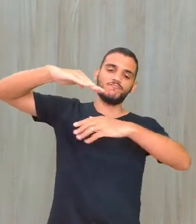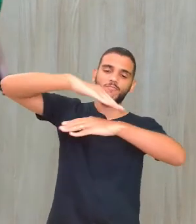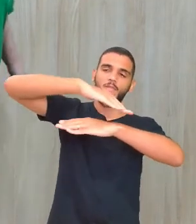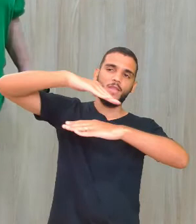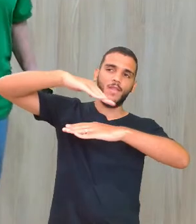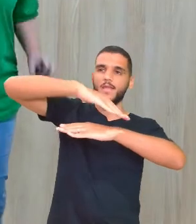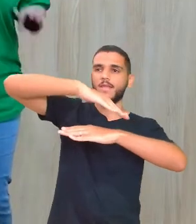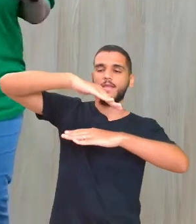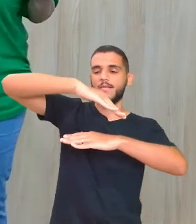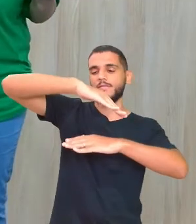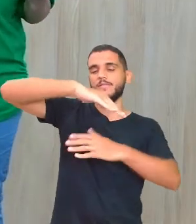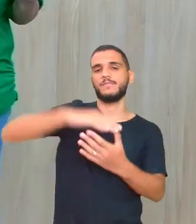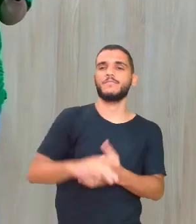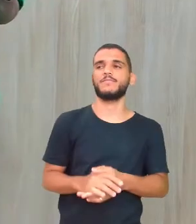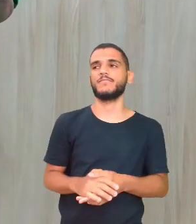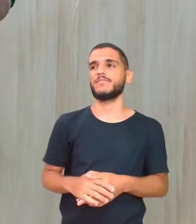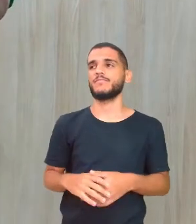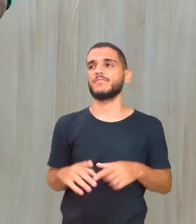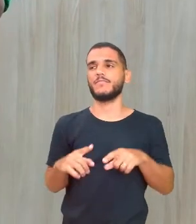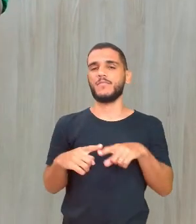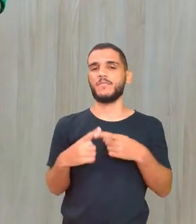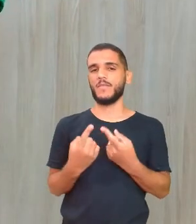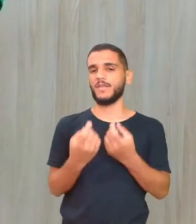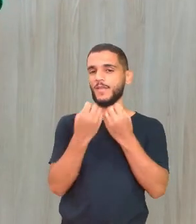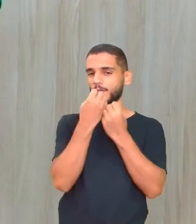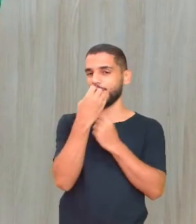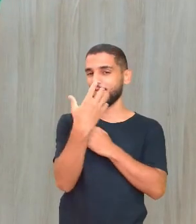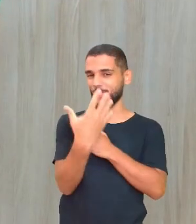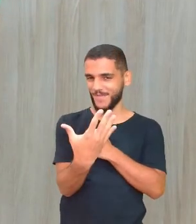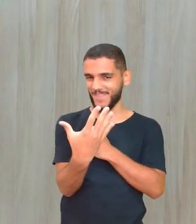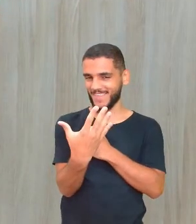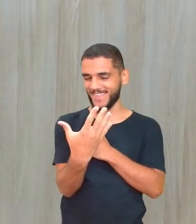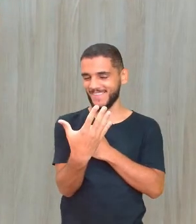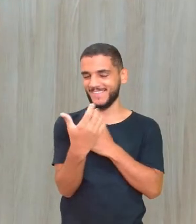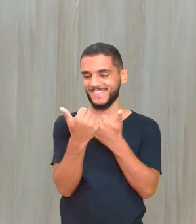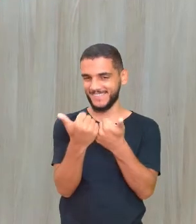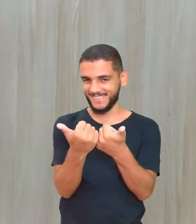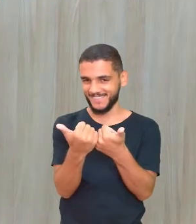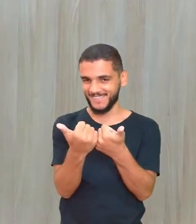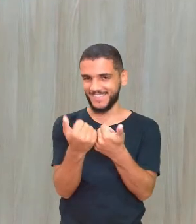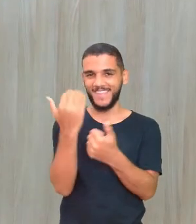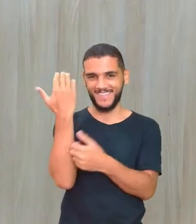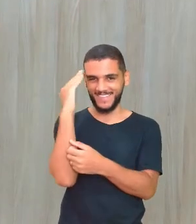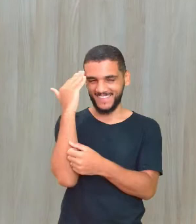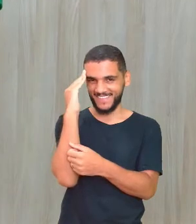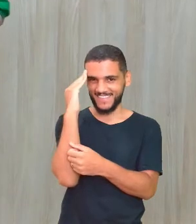ângulo aqui. Tá? Mas, tudo bem? Entenderam? E aí?